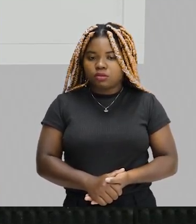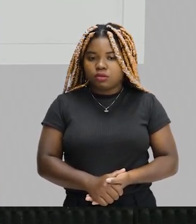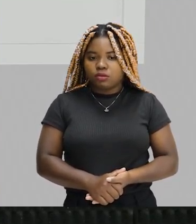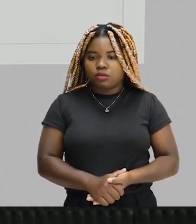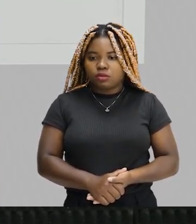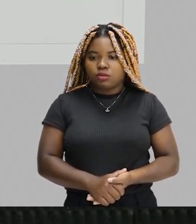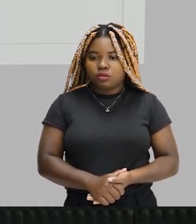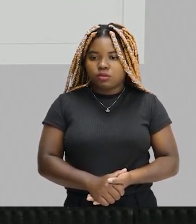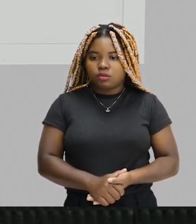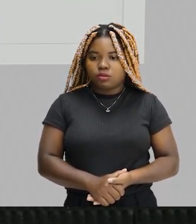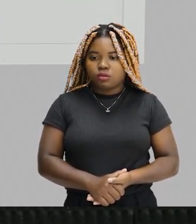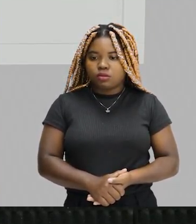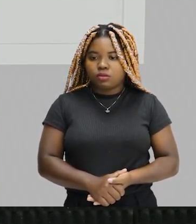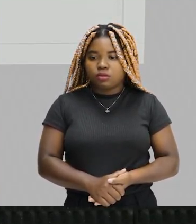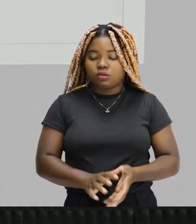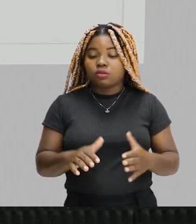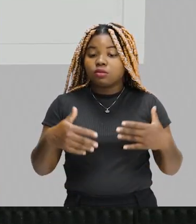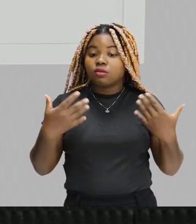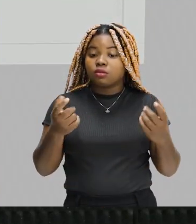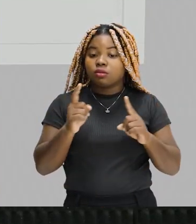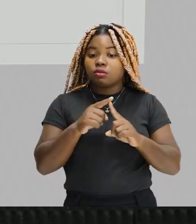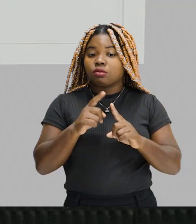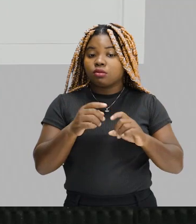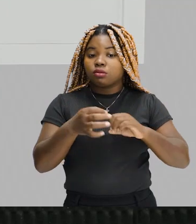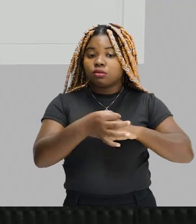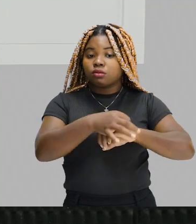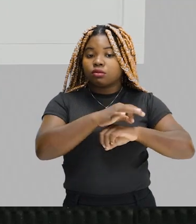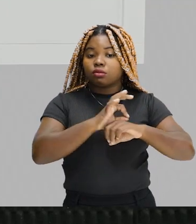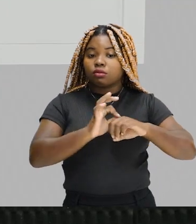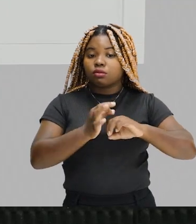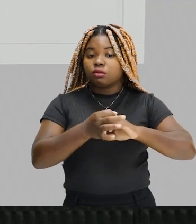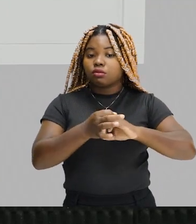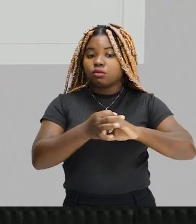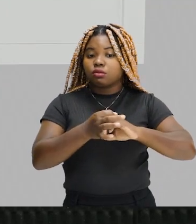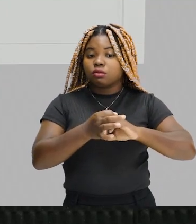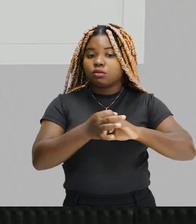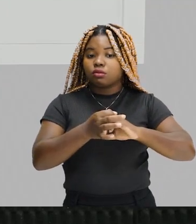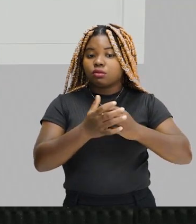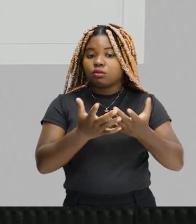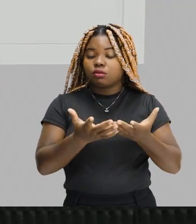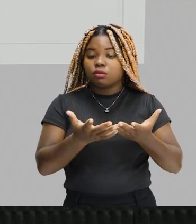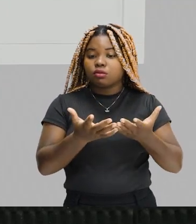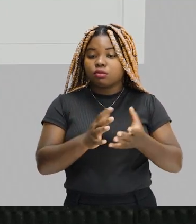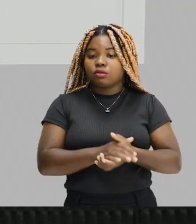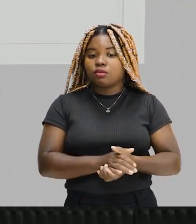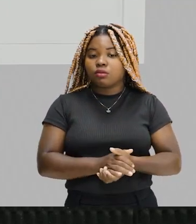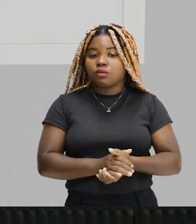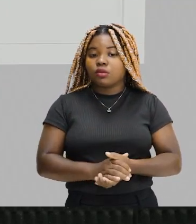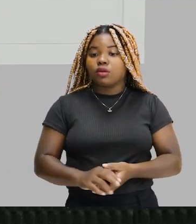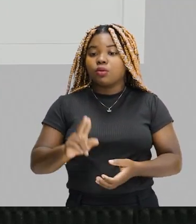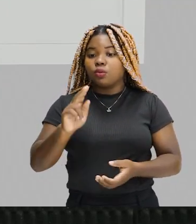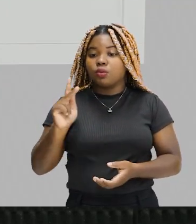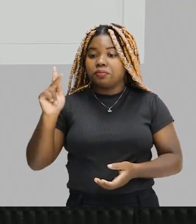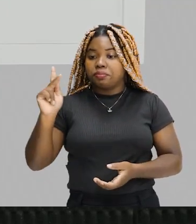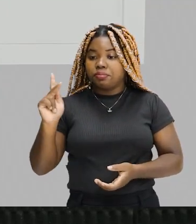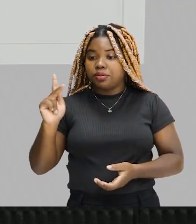Certinho? Que partículas são essas? Né? Que quarks são essas? É o quark up,